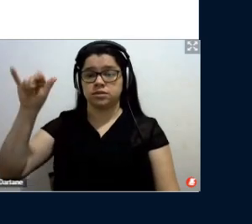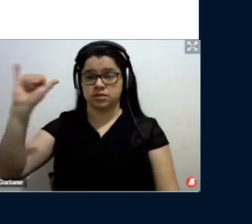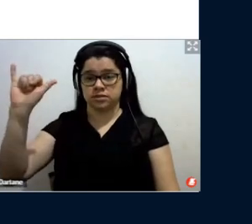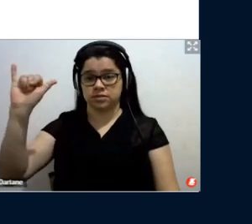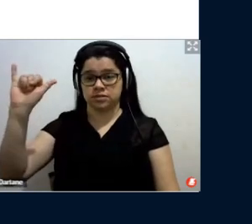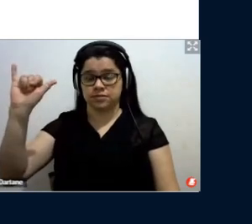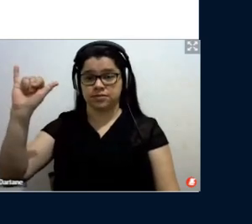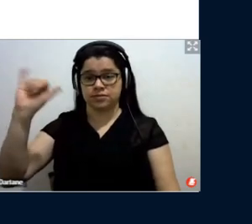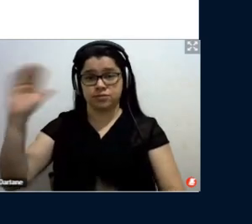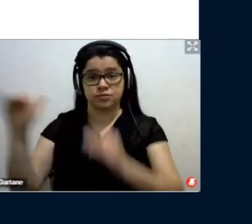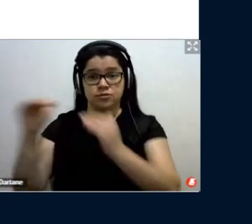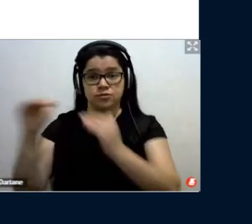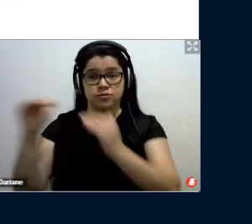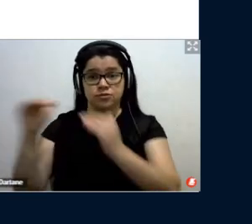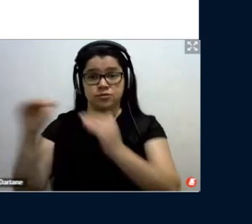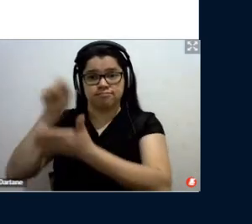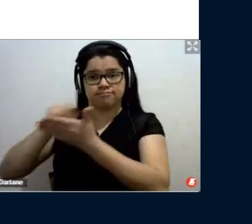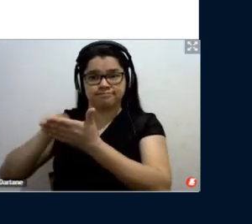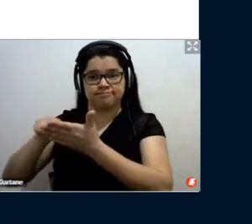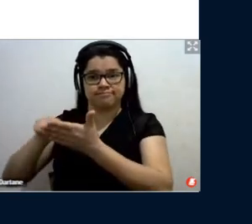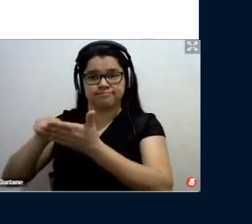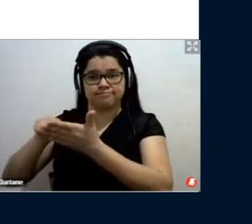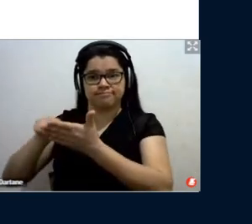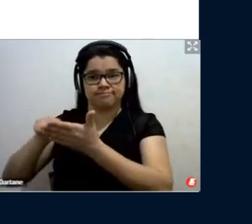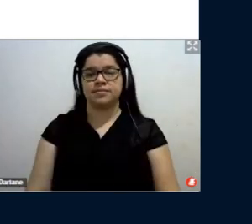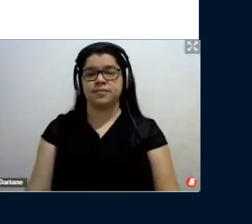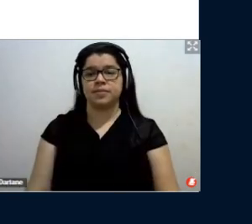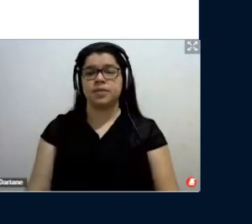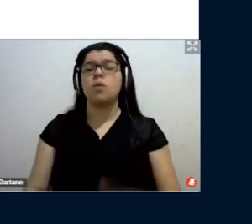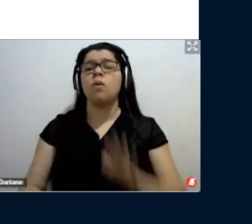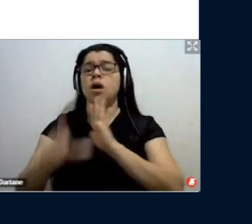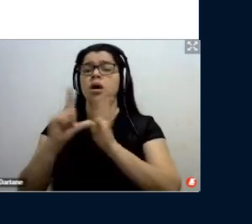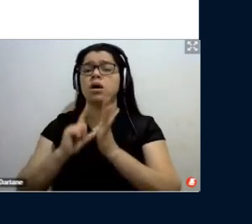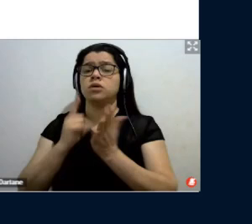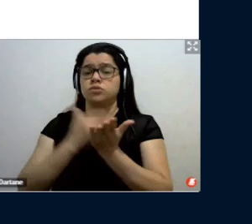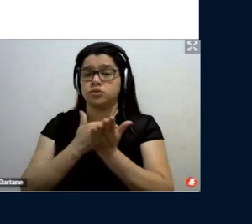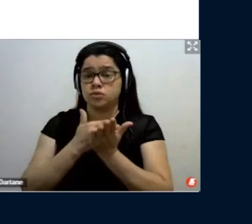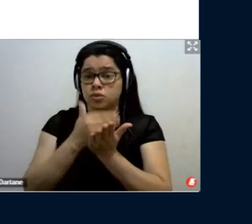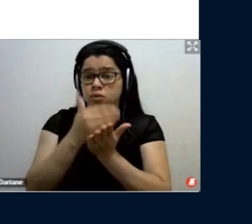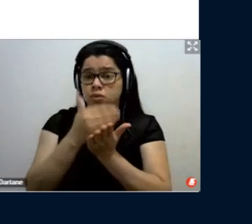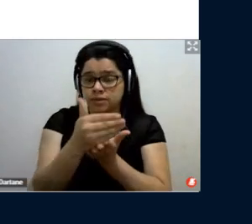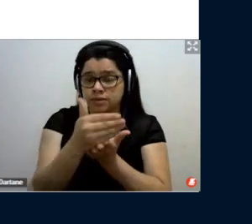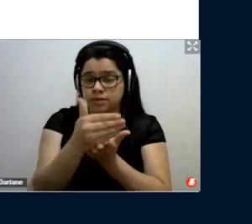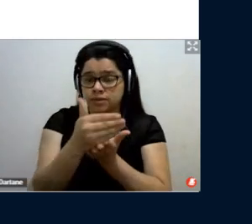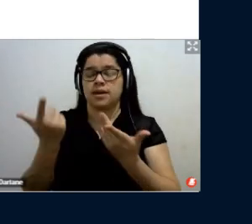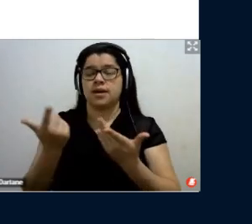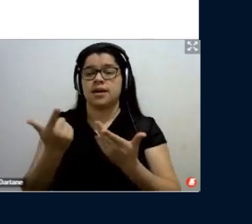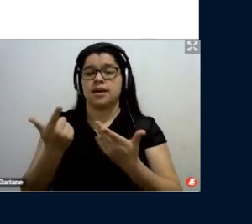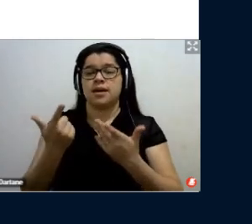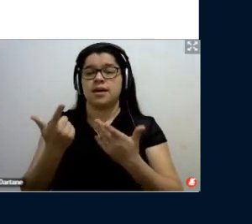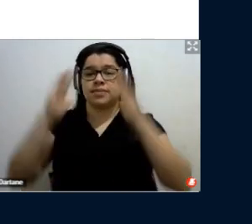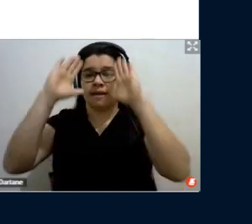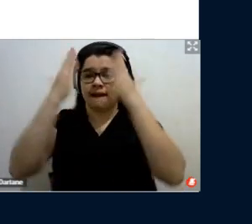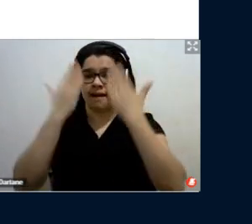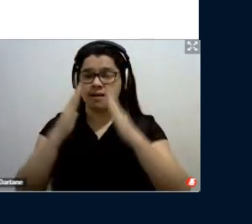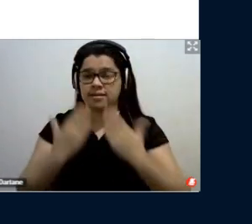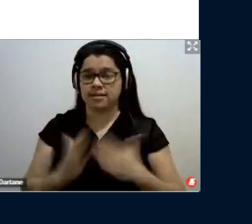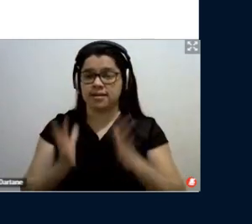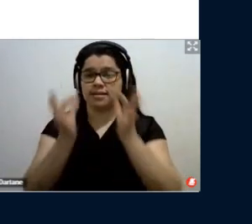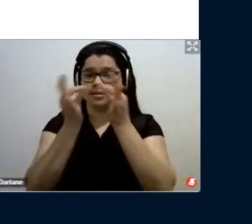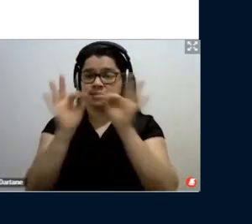Então, antes de iniciarmos a análise sintática tradicional e até de forma